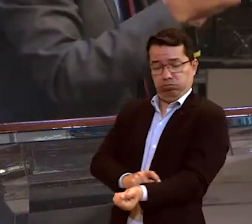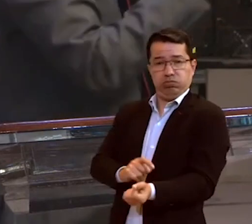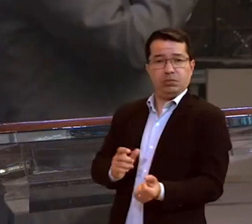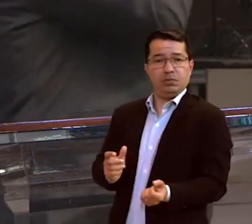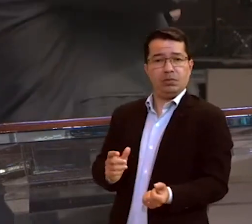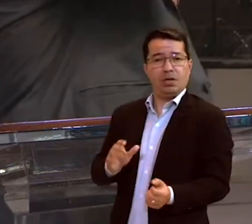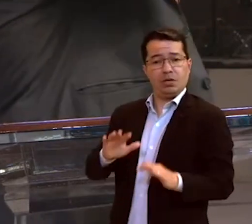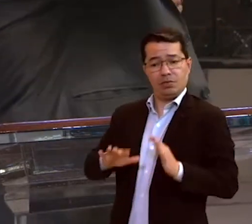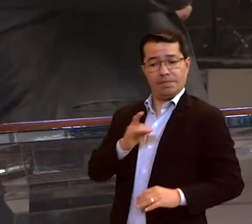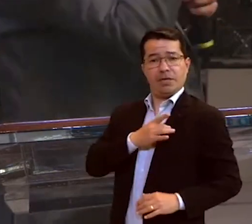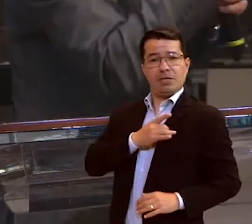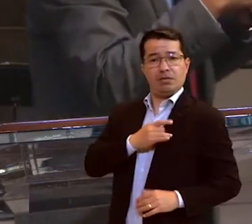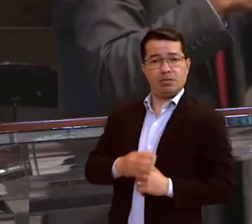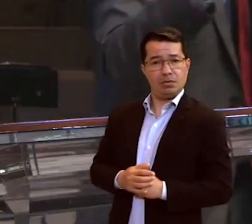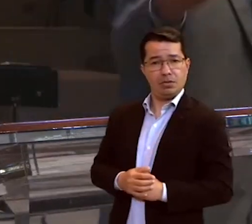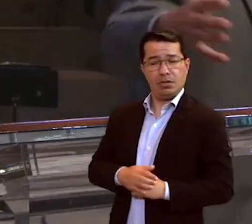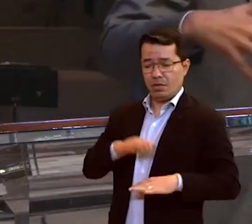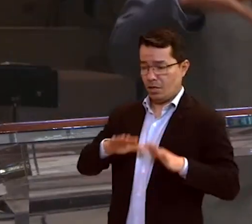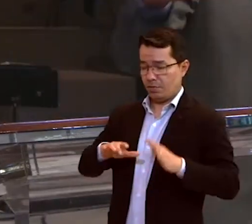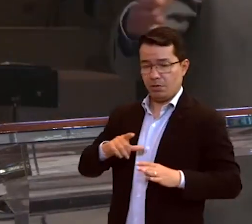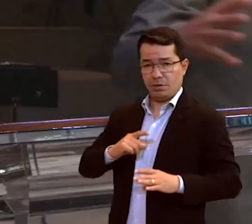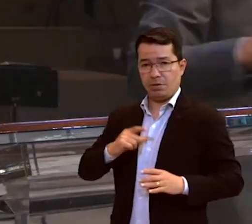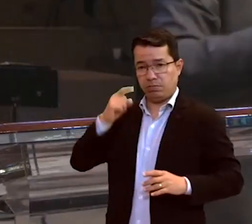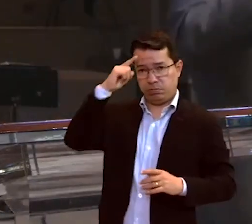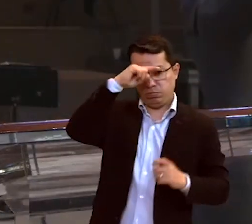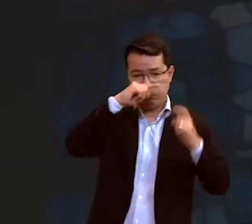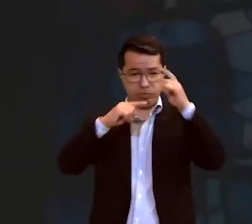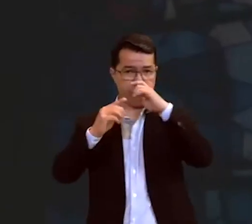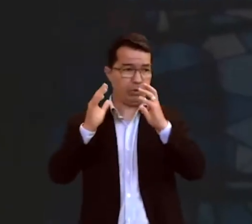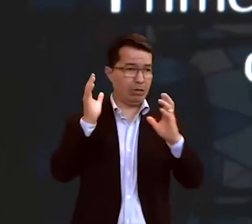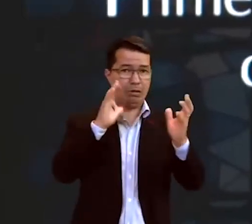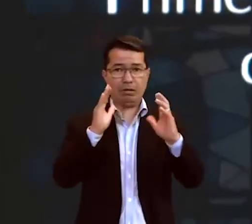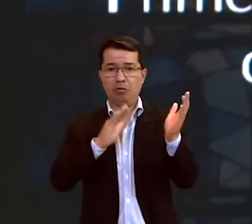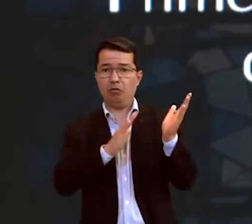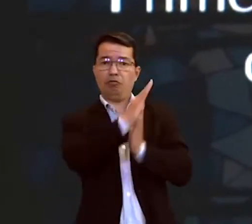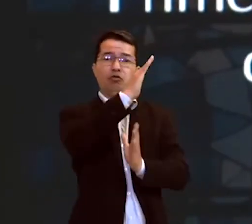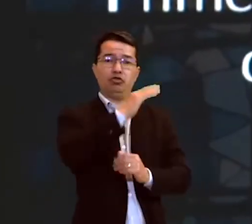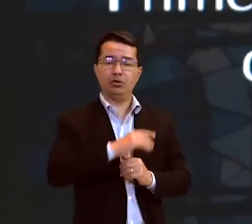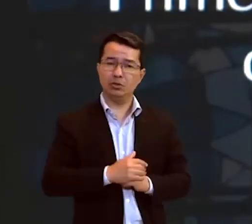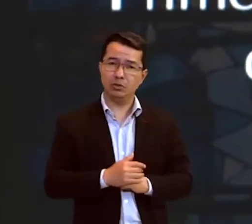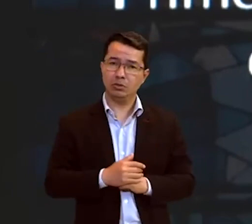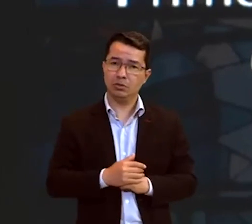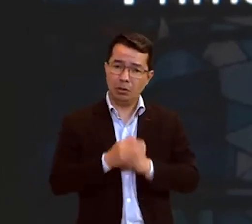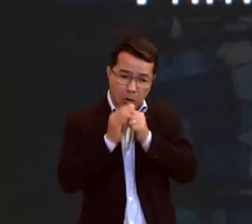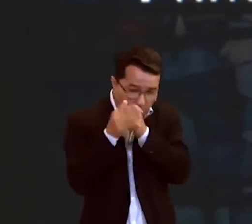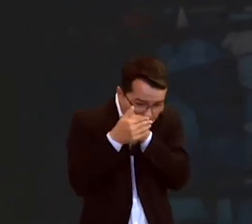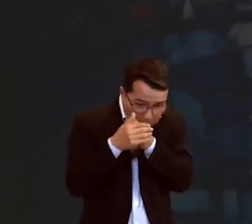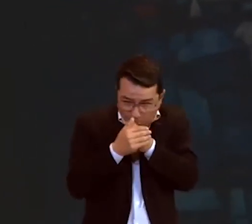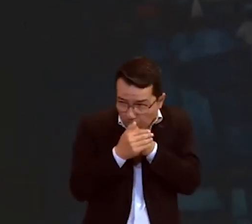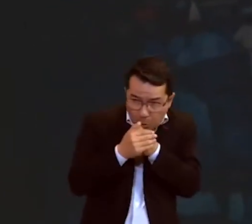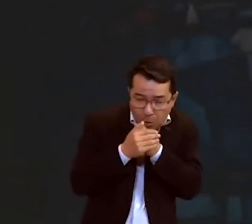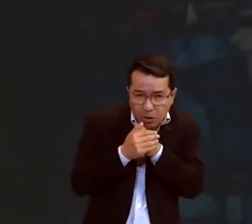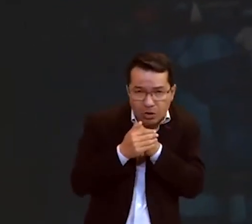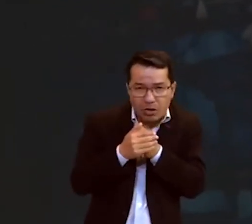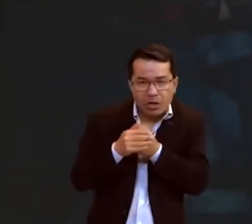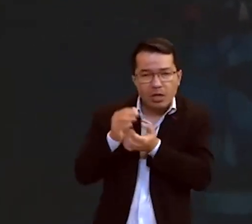vezes tinha medo, às vezes tinha questões, a gente vê lá que ele foge para o deserto. Elias